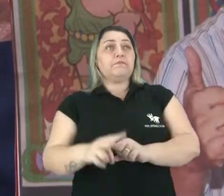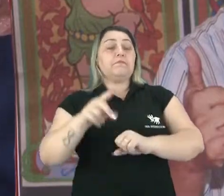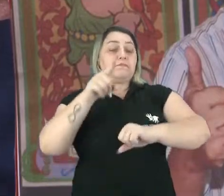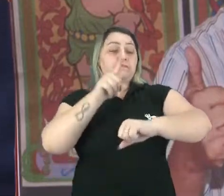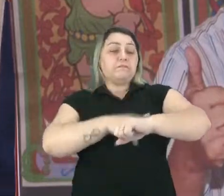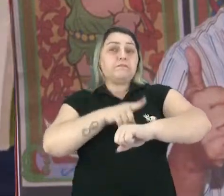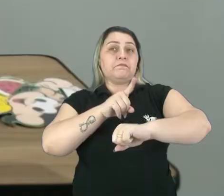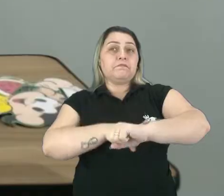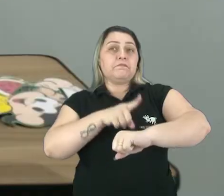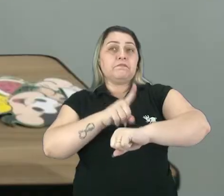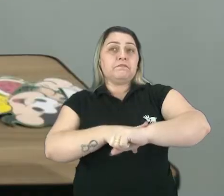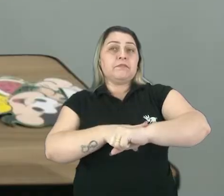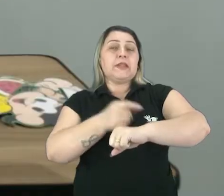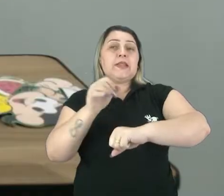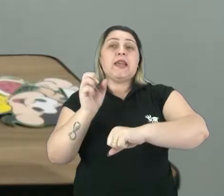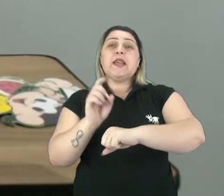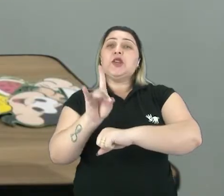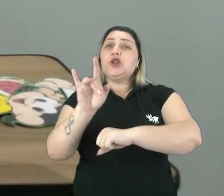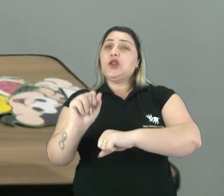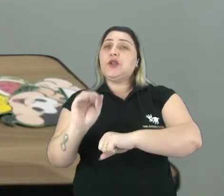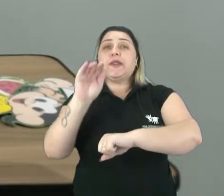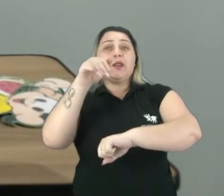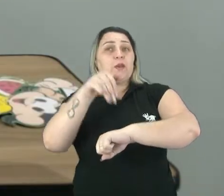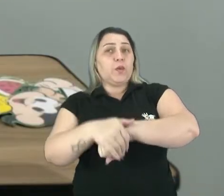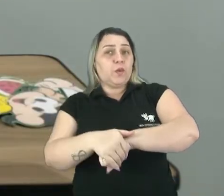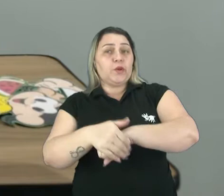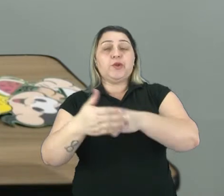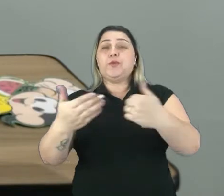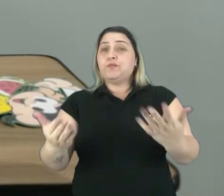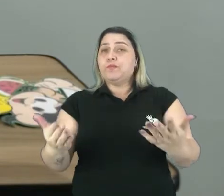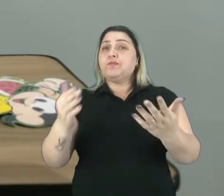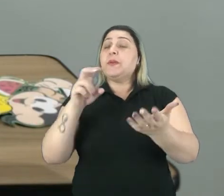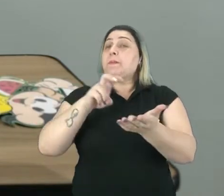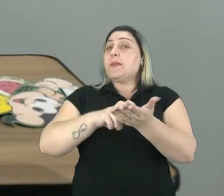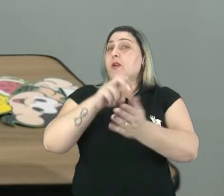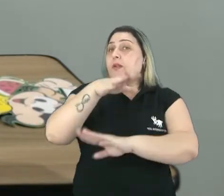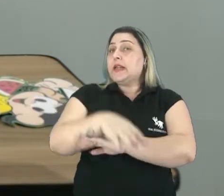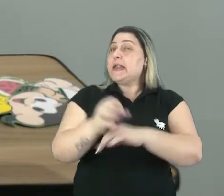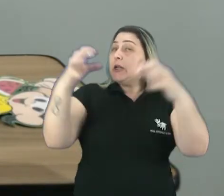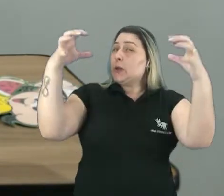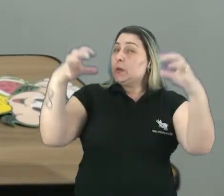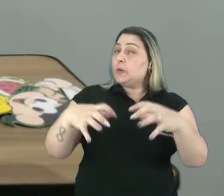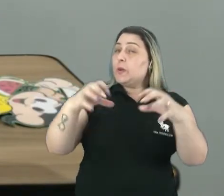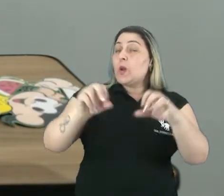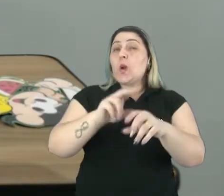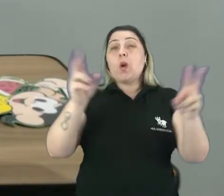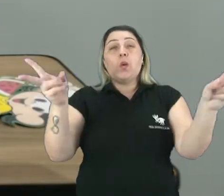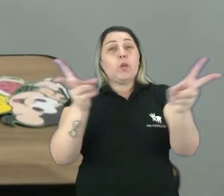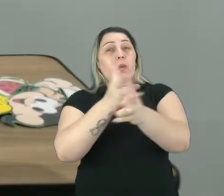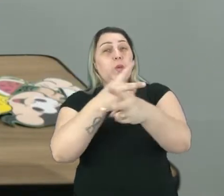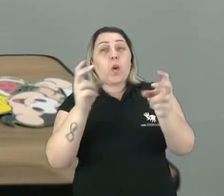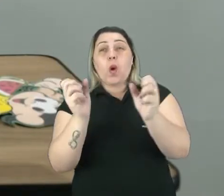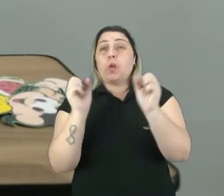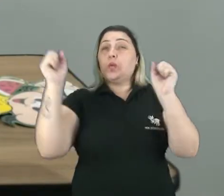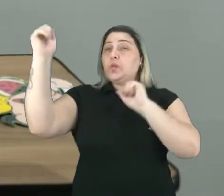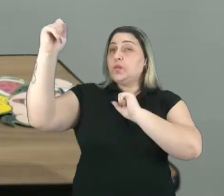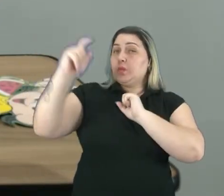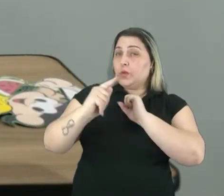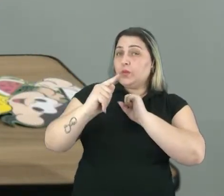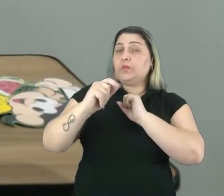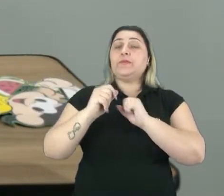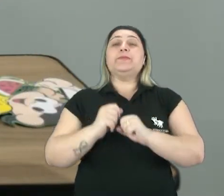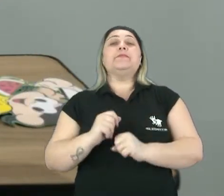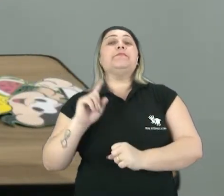o tempo, como se é dia, se é noite, se está chovendo ou se está fazendo